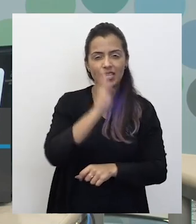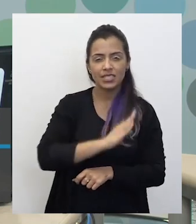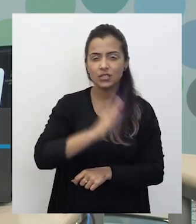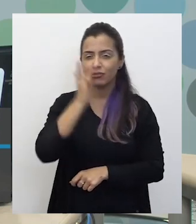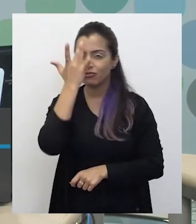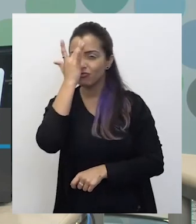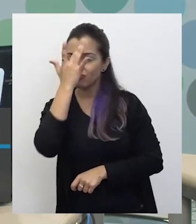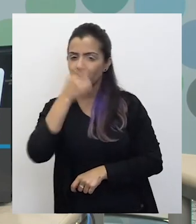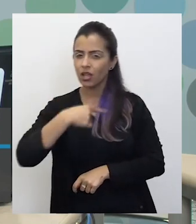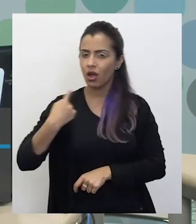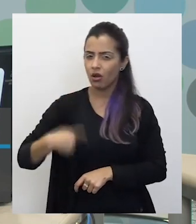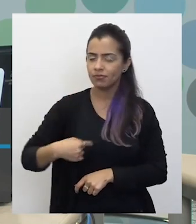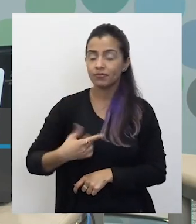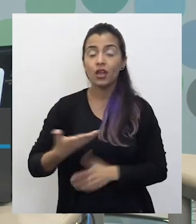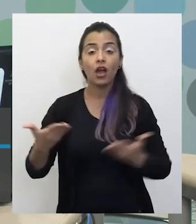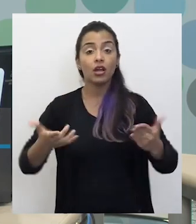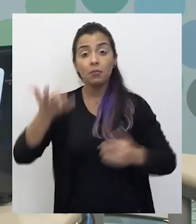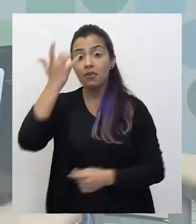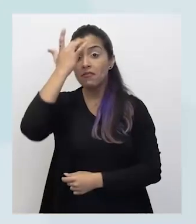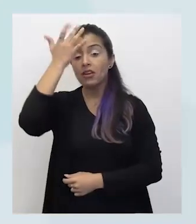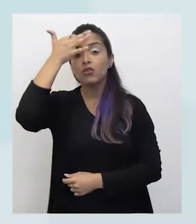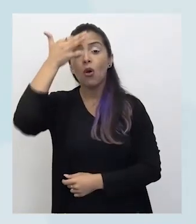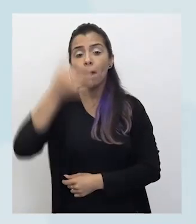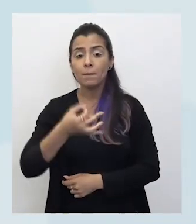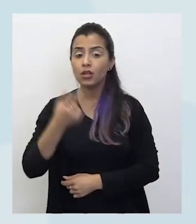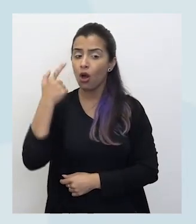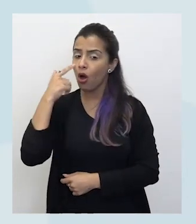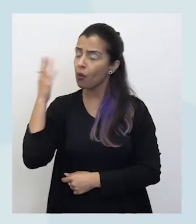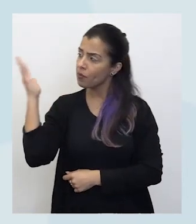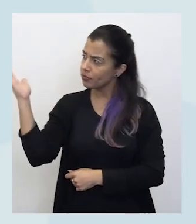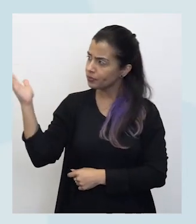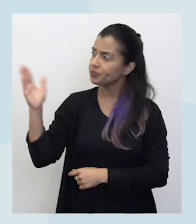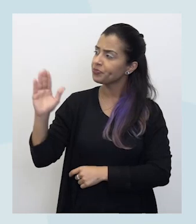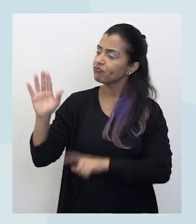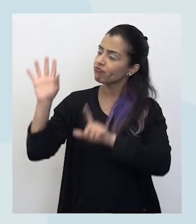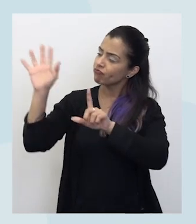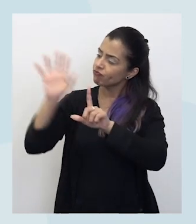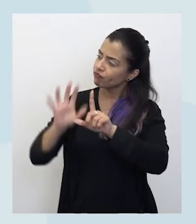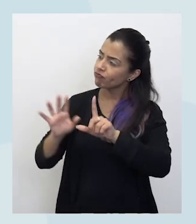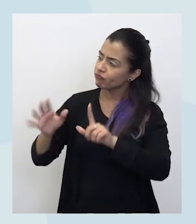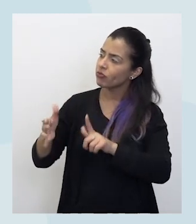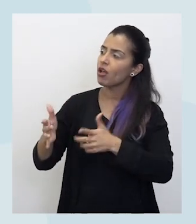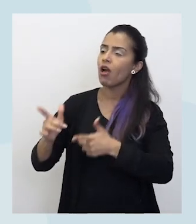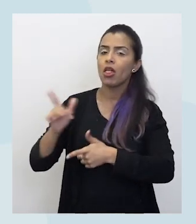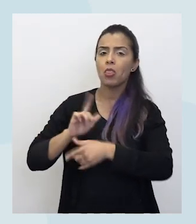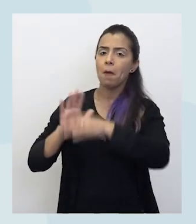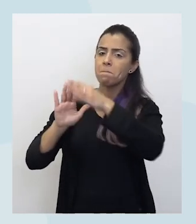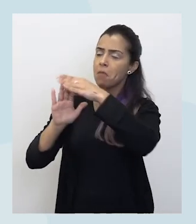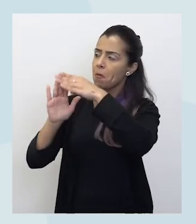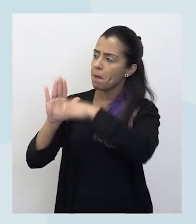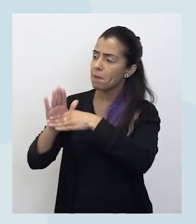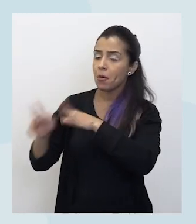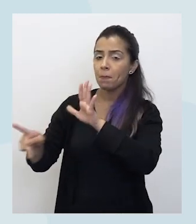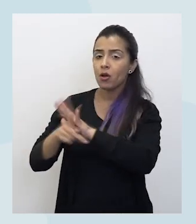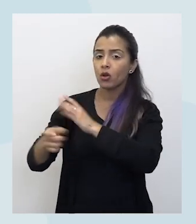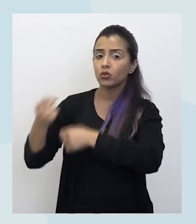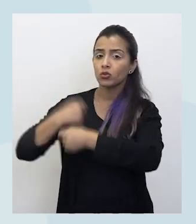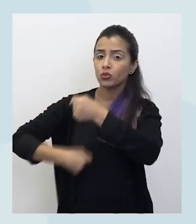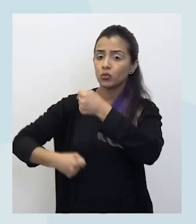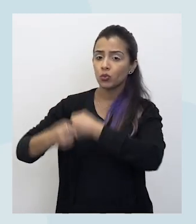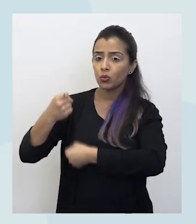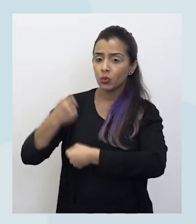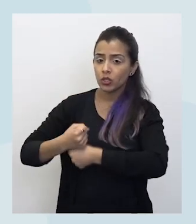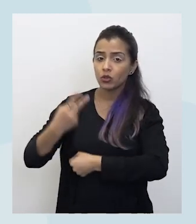gente entender. Então, olha só esse relatório do coeficiente de Gini, ele é um relatório de 2014, tá